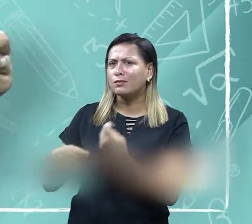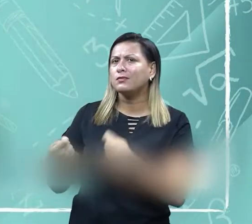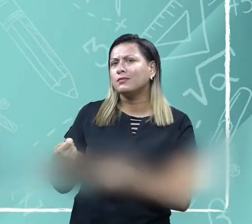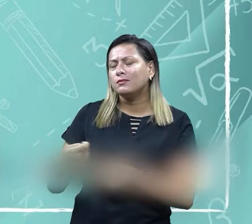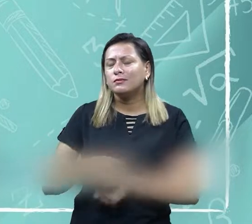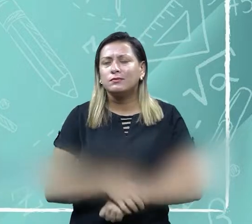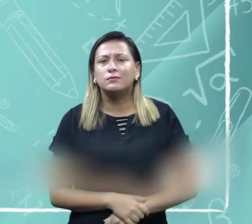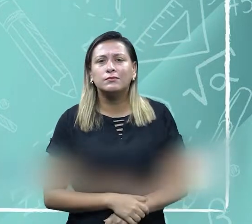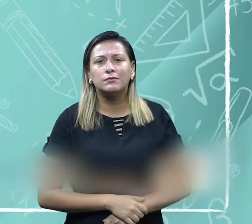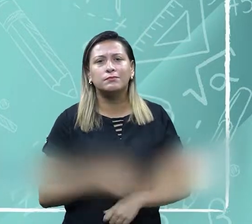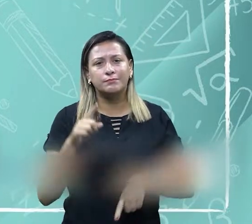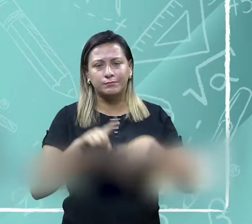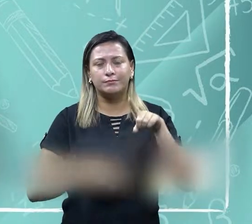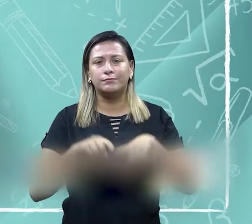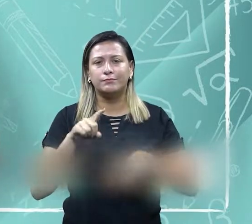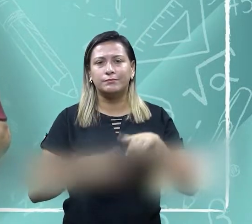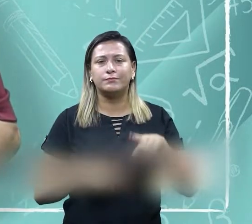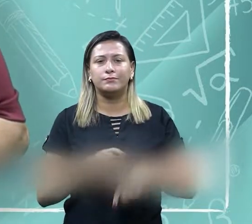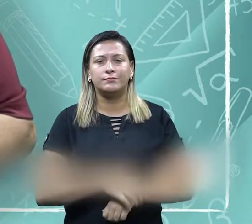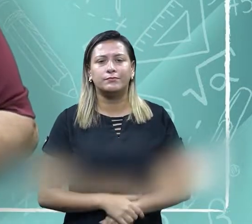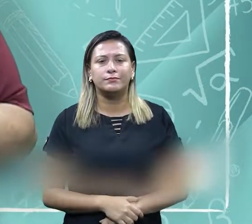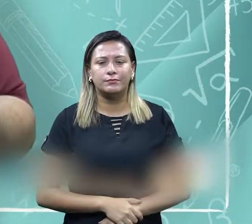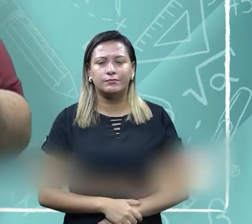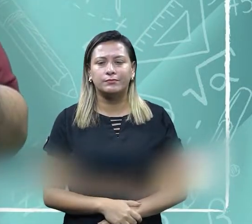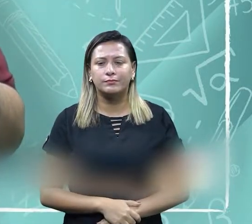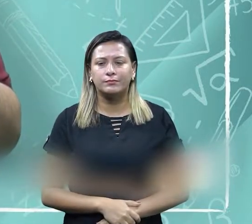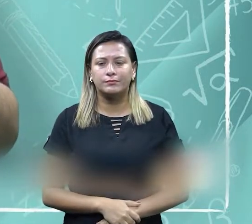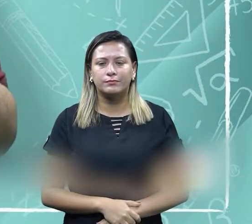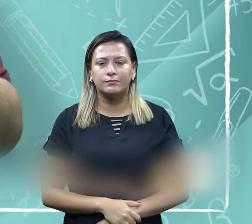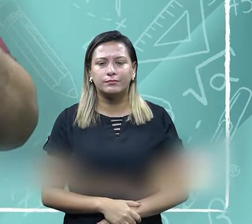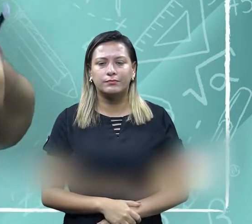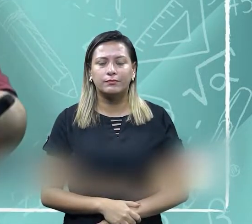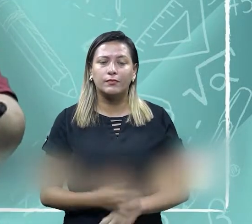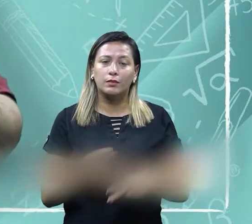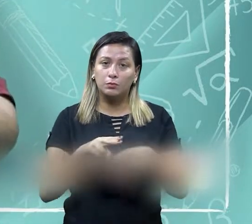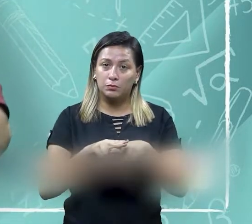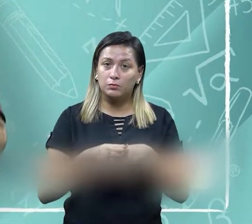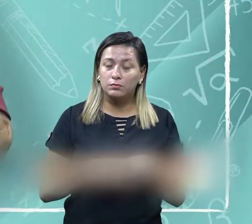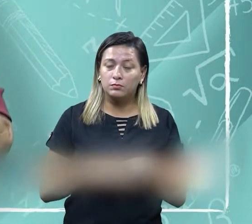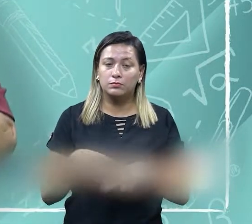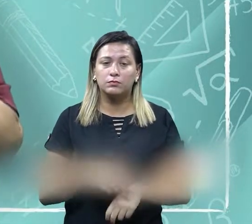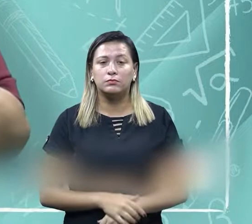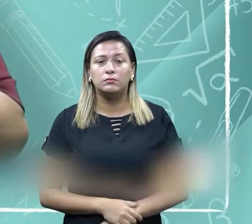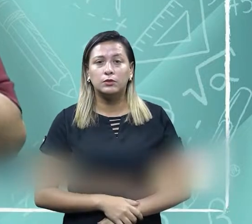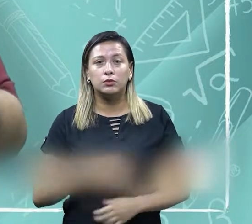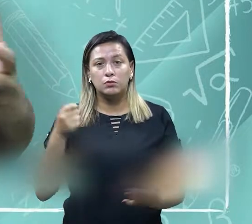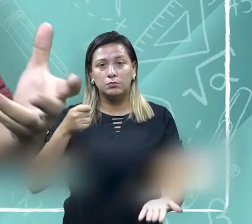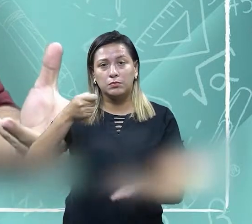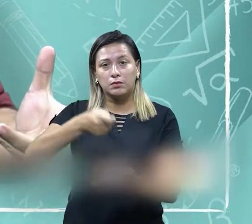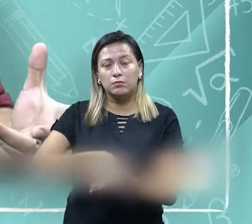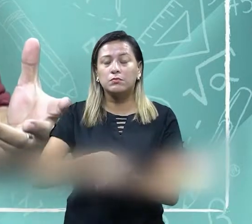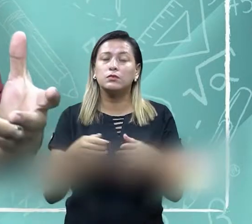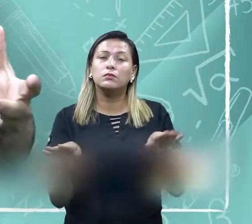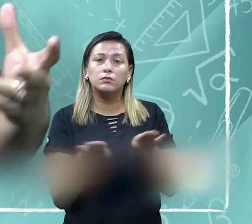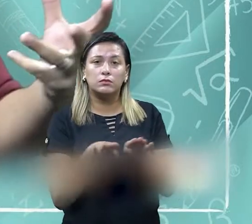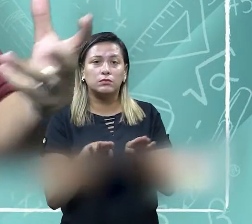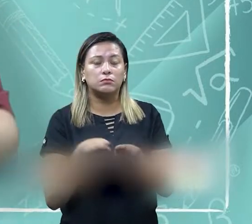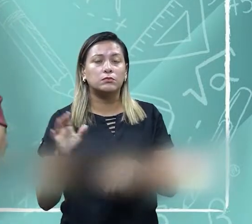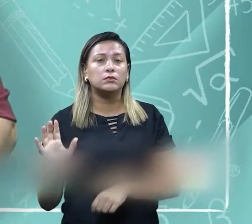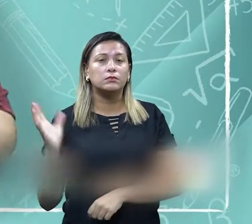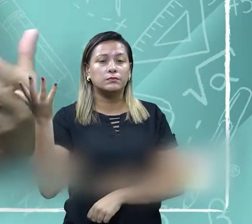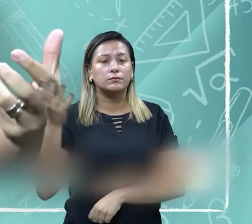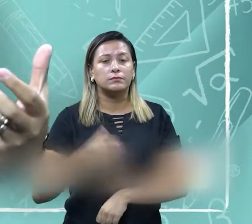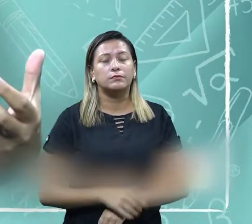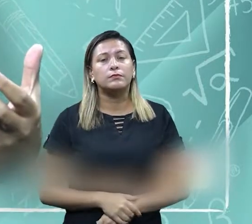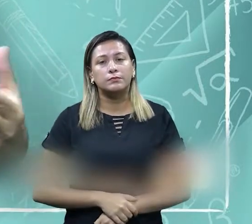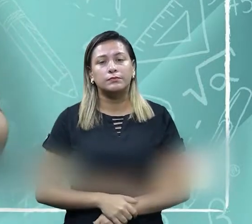bom? De produtos. Então, por conta disso, esses pagamentos também